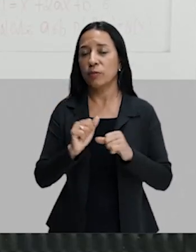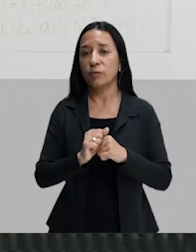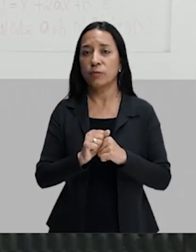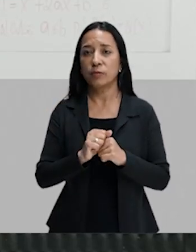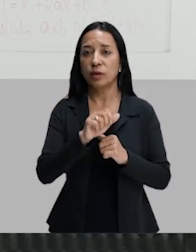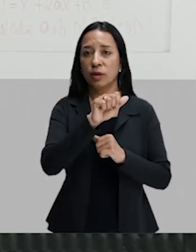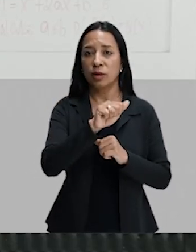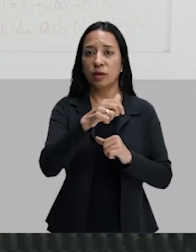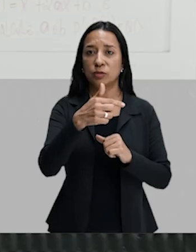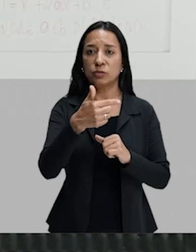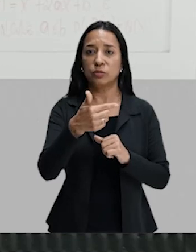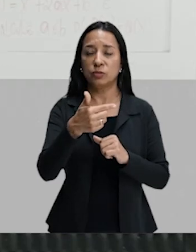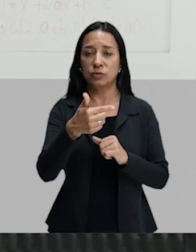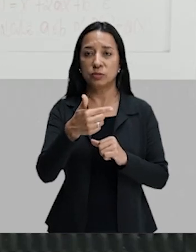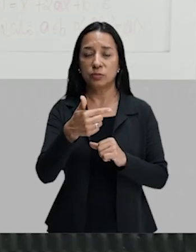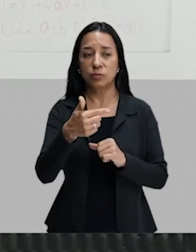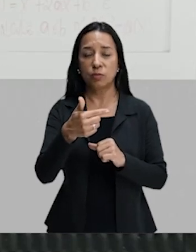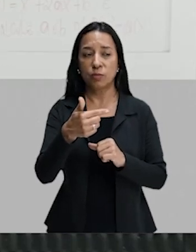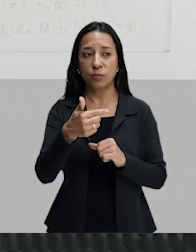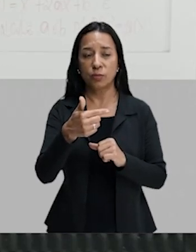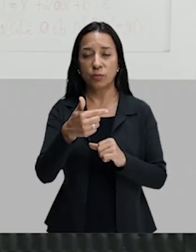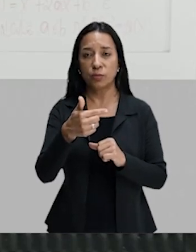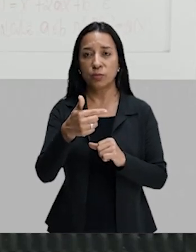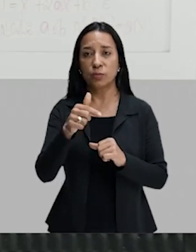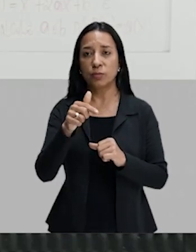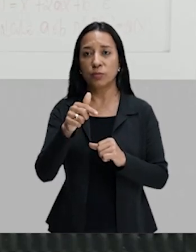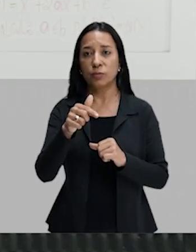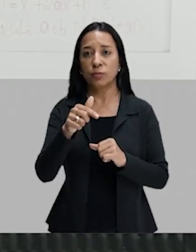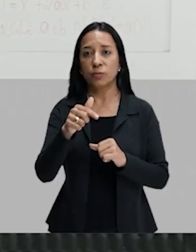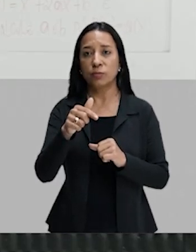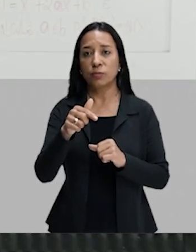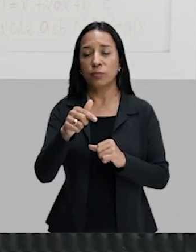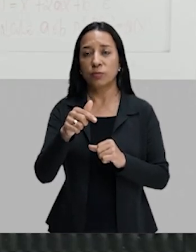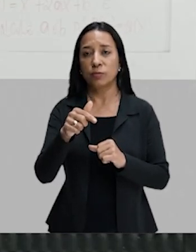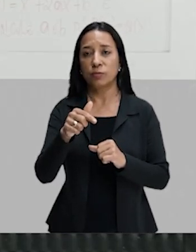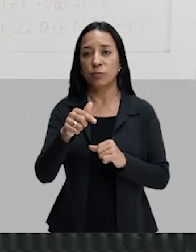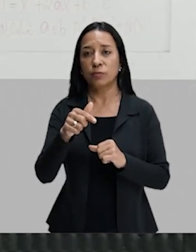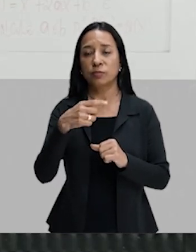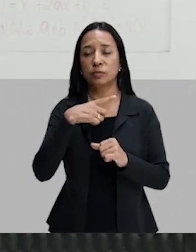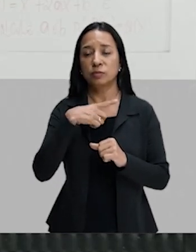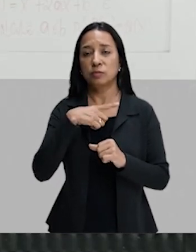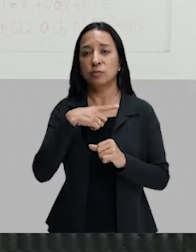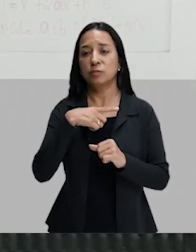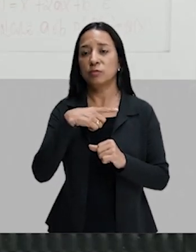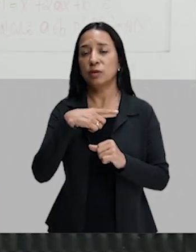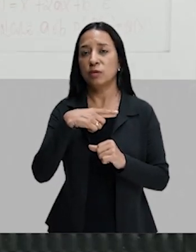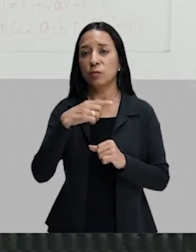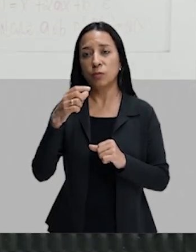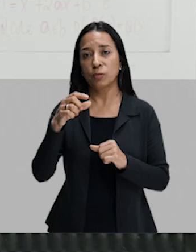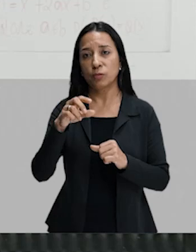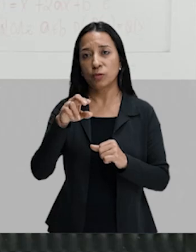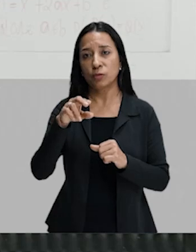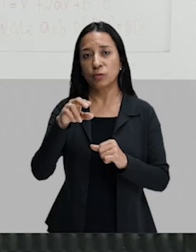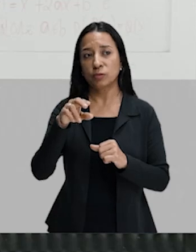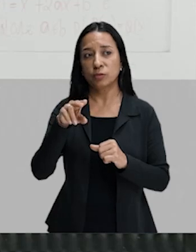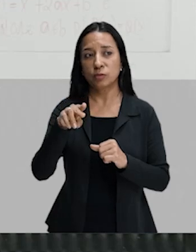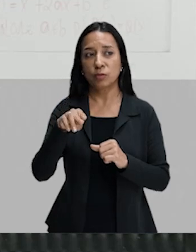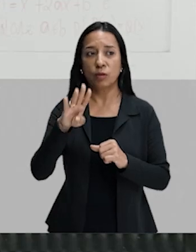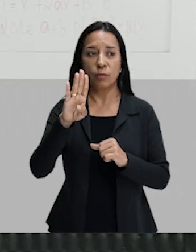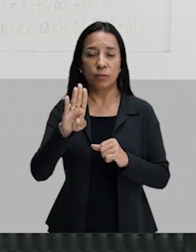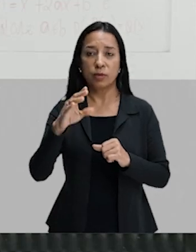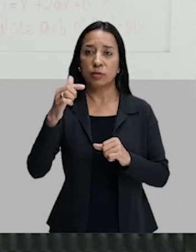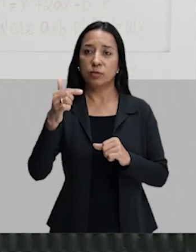Esse A2 tem que ser igual, ter o mesmo valor do B2, e